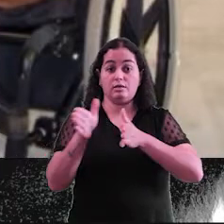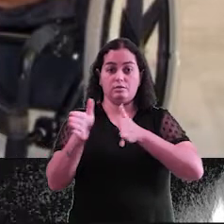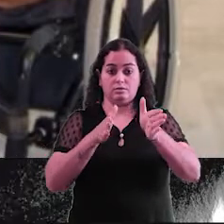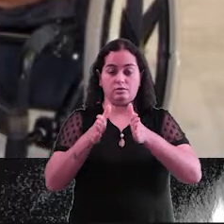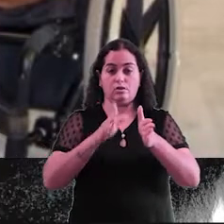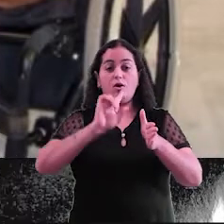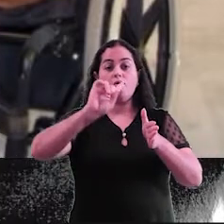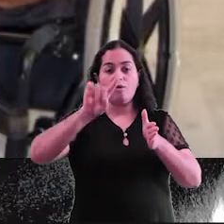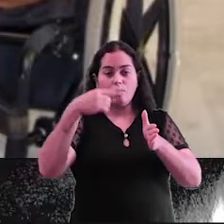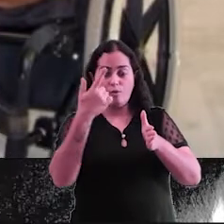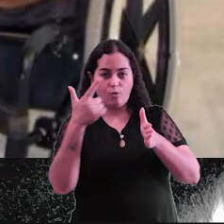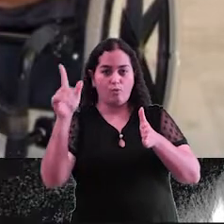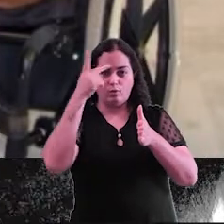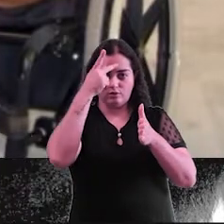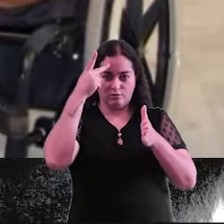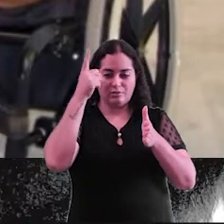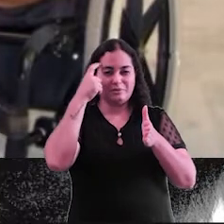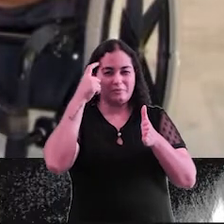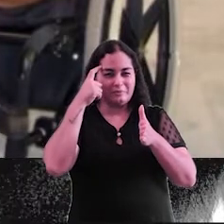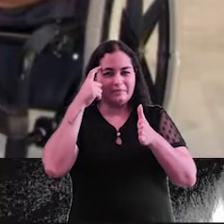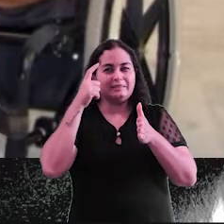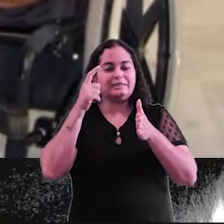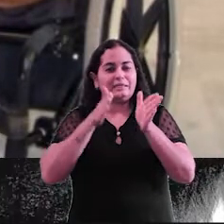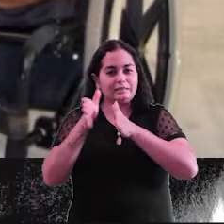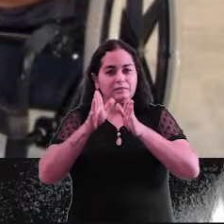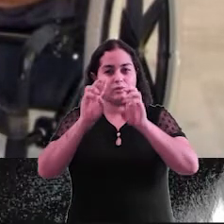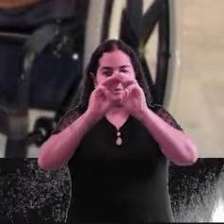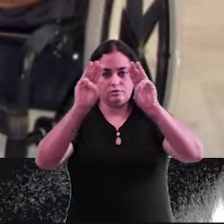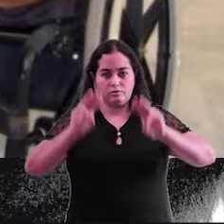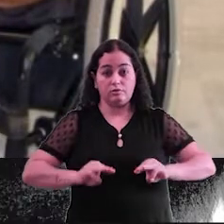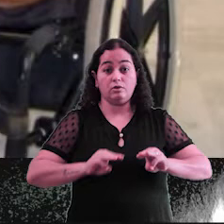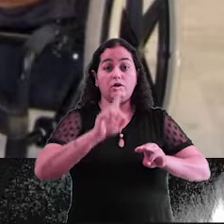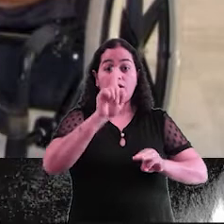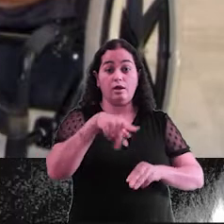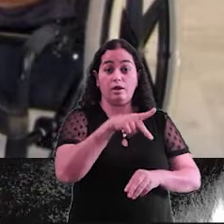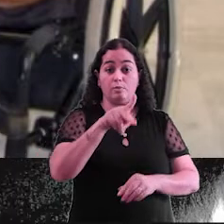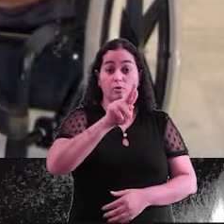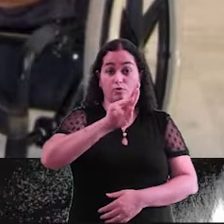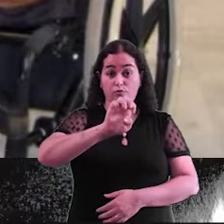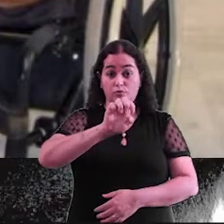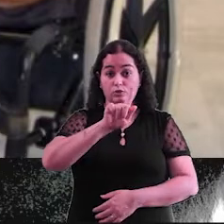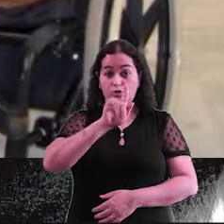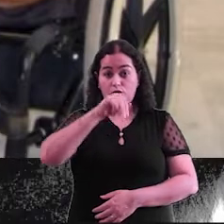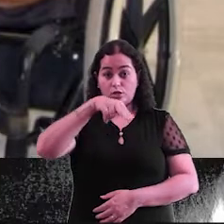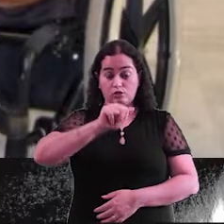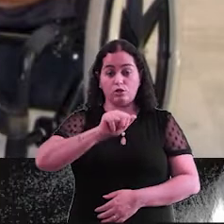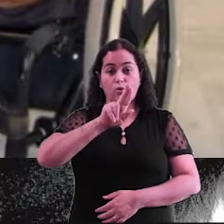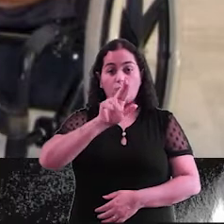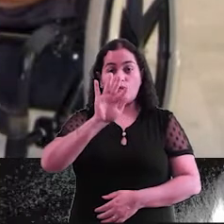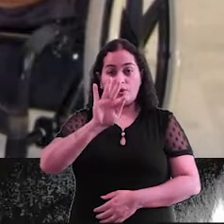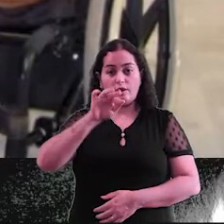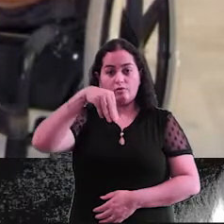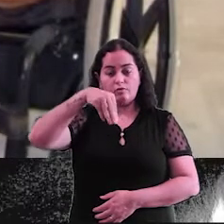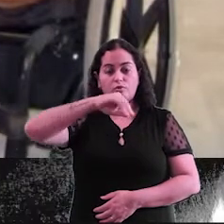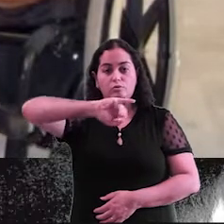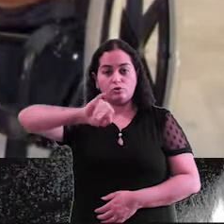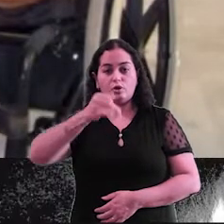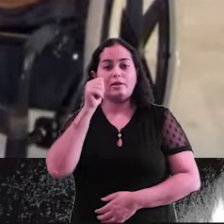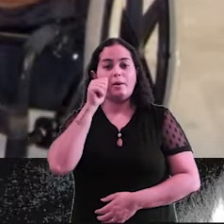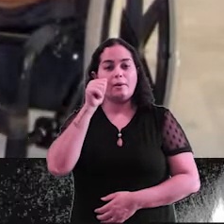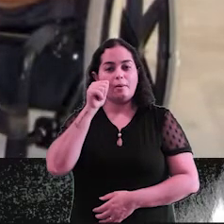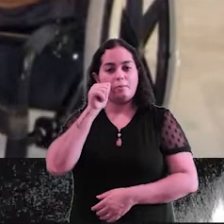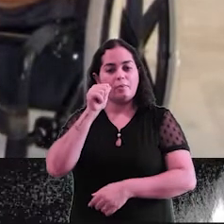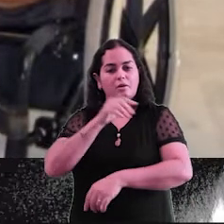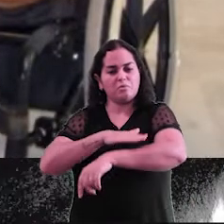Regina Cohen, da UFRJ, que é uma mulher de pele branca, deve ter em torno dos 50 anos, e é uma mulher em cadeira de rodas. E ela